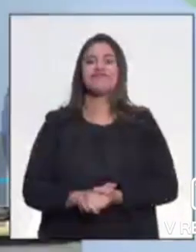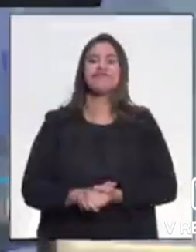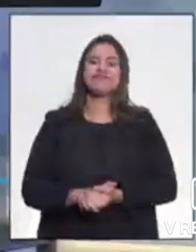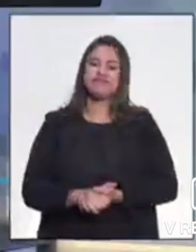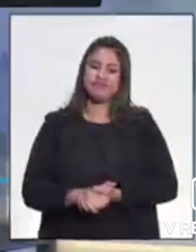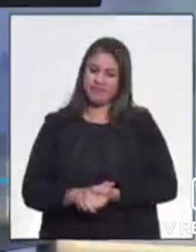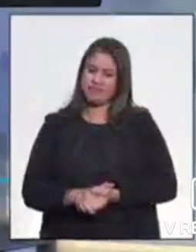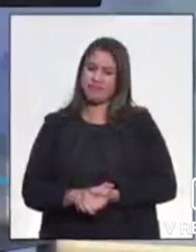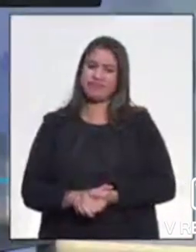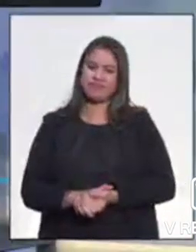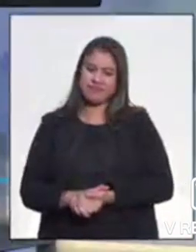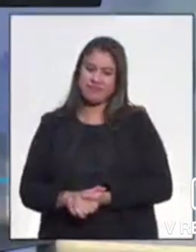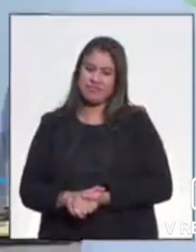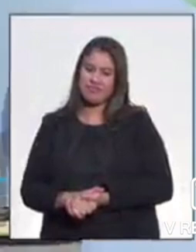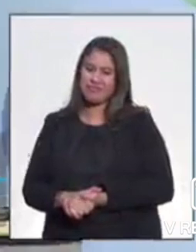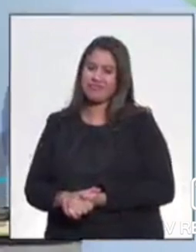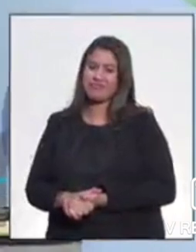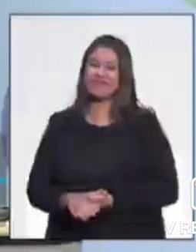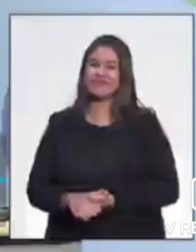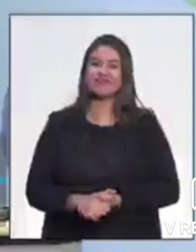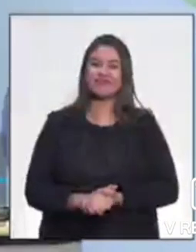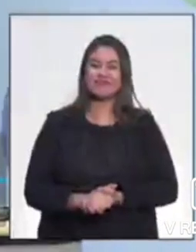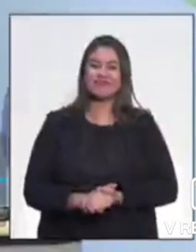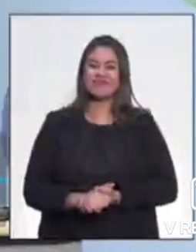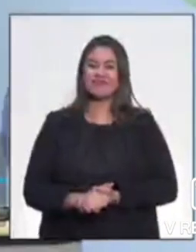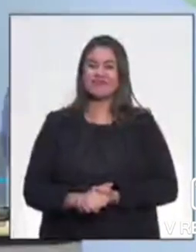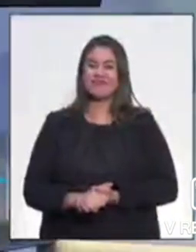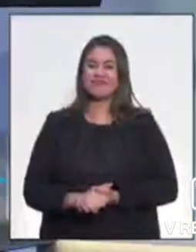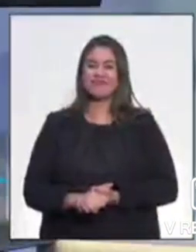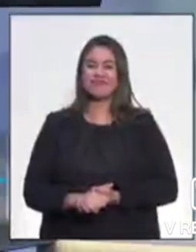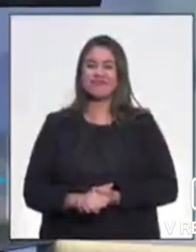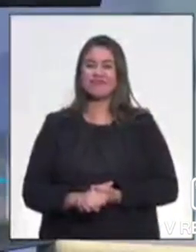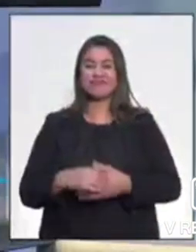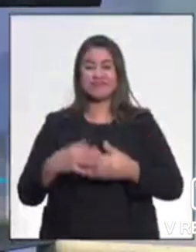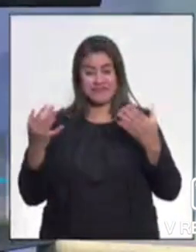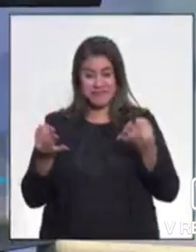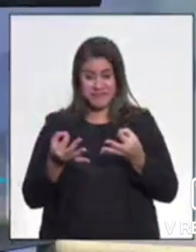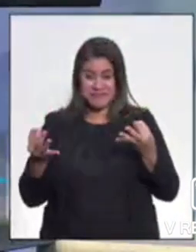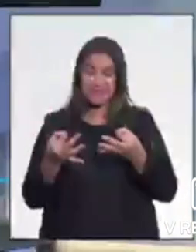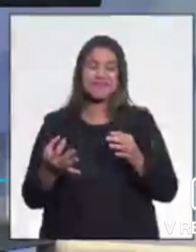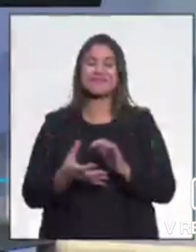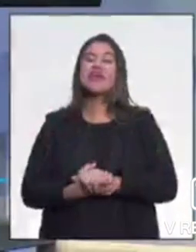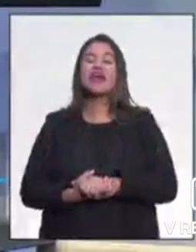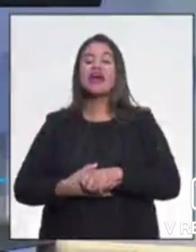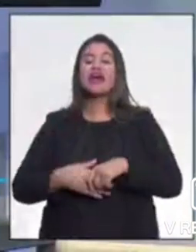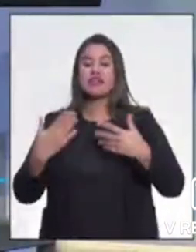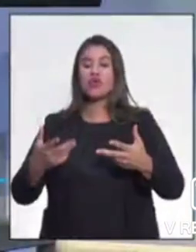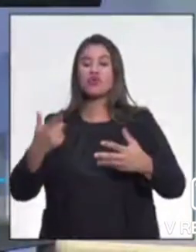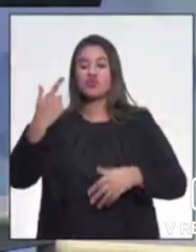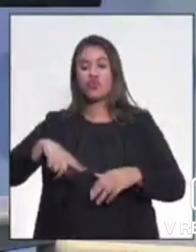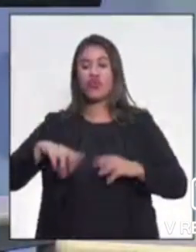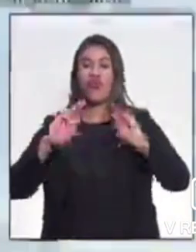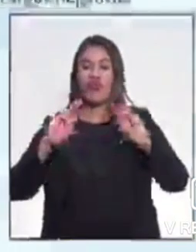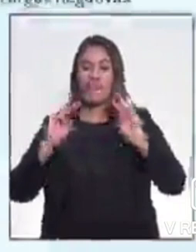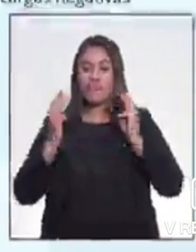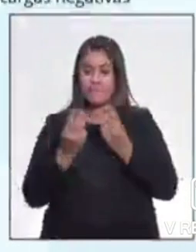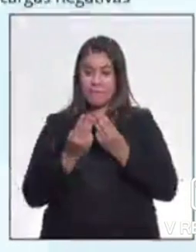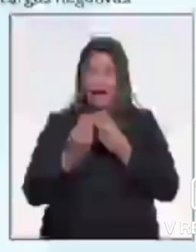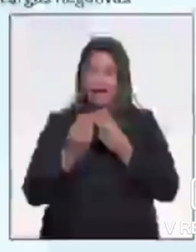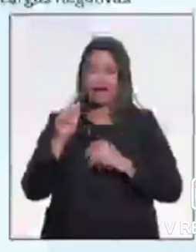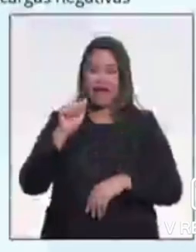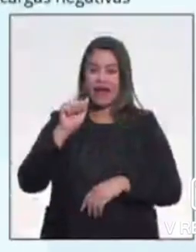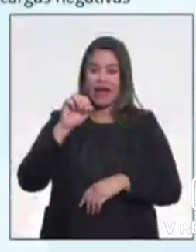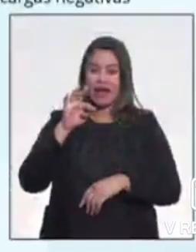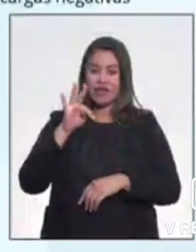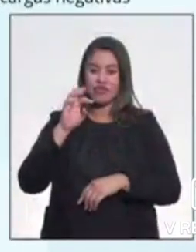precisa. Ah, mas aí é difícil. X, né? bem X. Não, não, dos casos não, aqui. Perfeito. E a massa, voltando aqui, no caso, a massa atômica